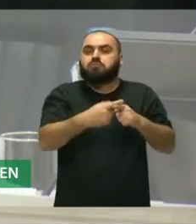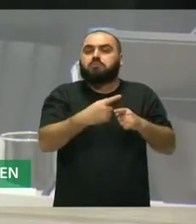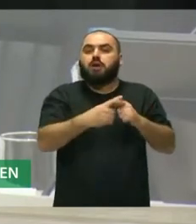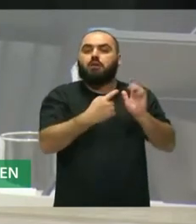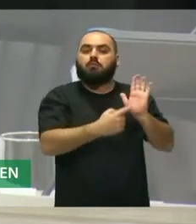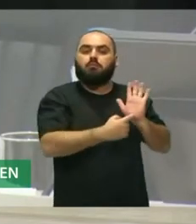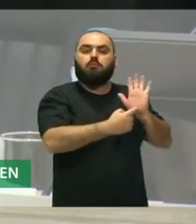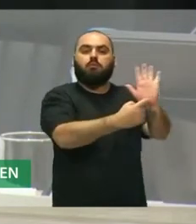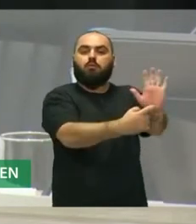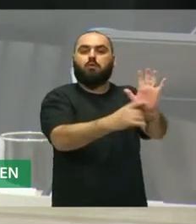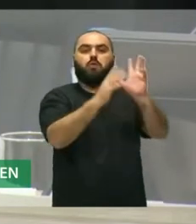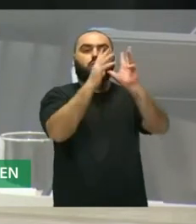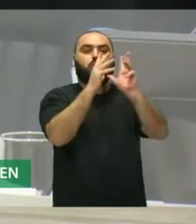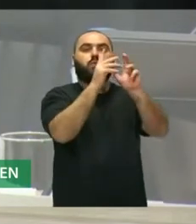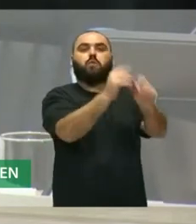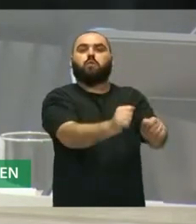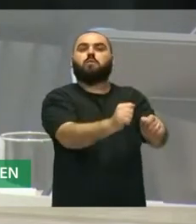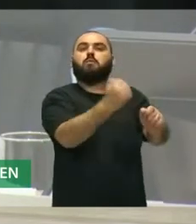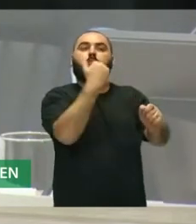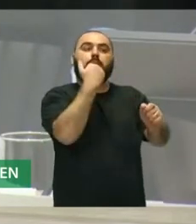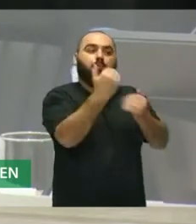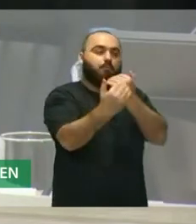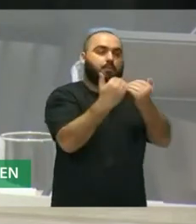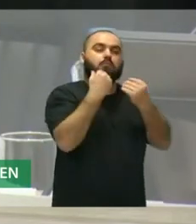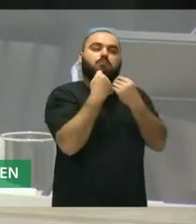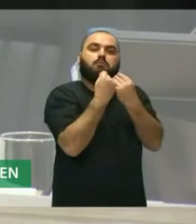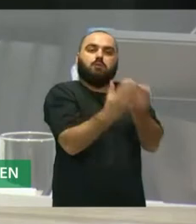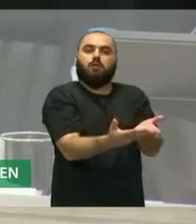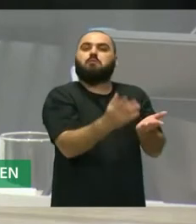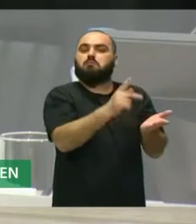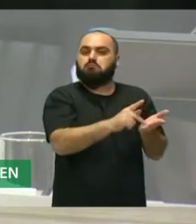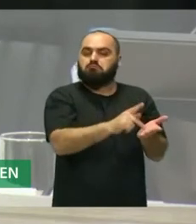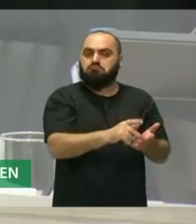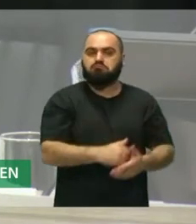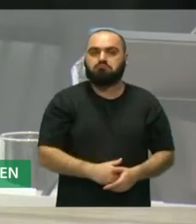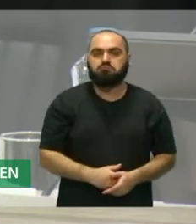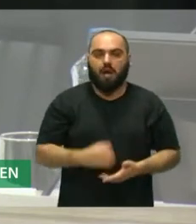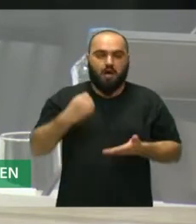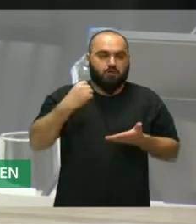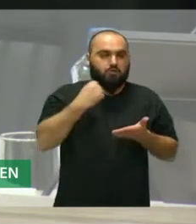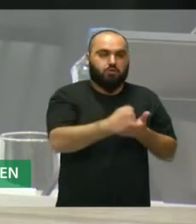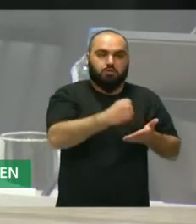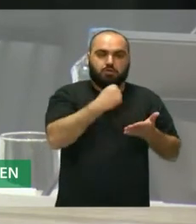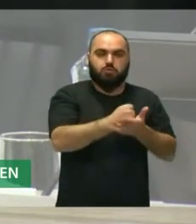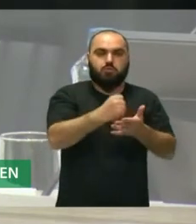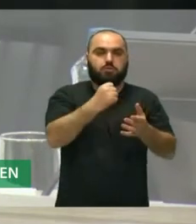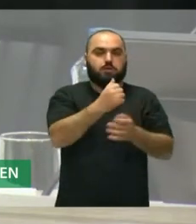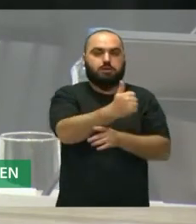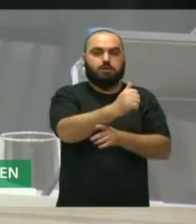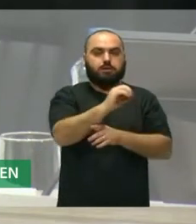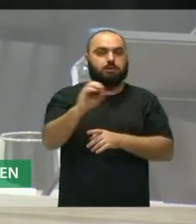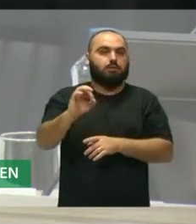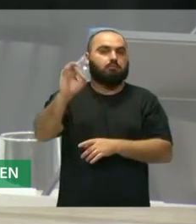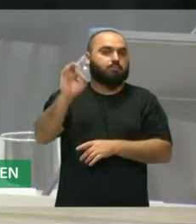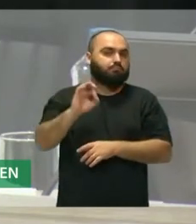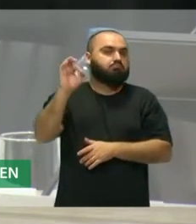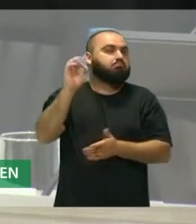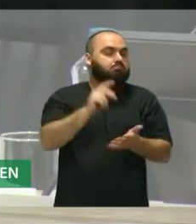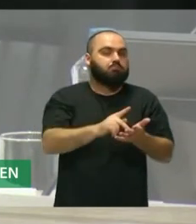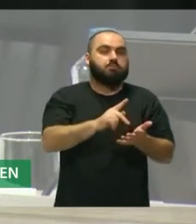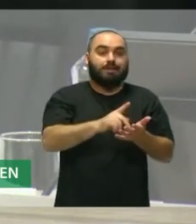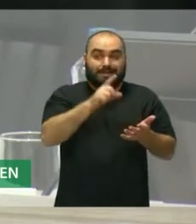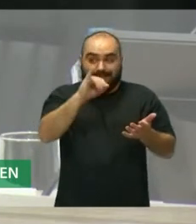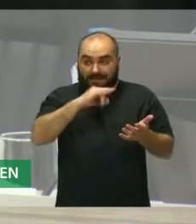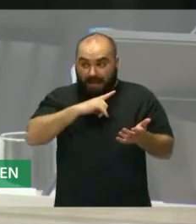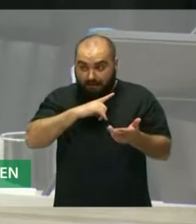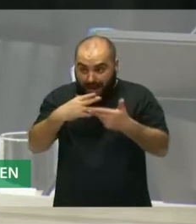apresentando absolutamente tudo o que nos foi pedido. Estamos colaborando totalmente para que, se